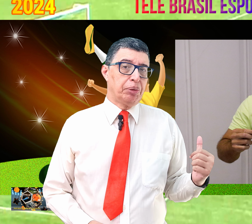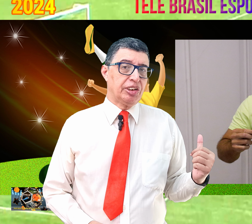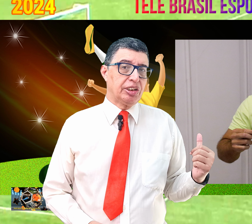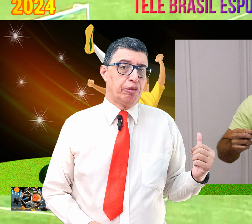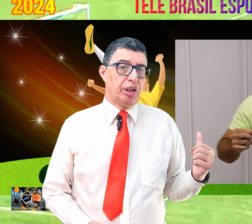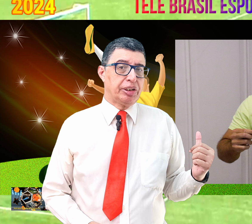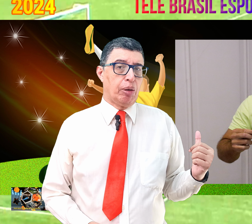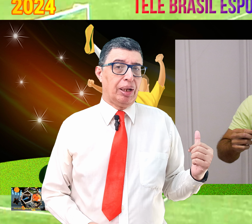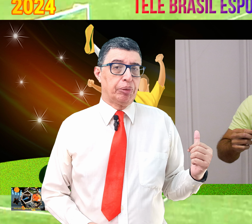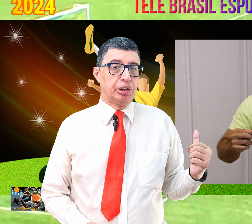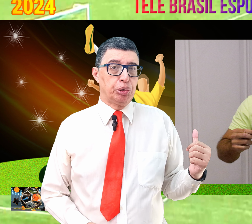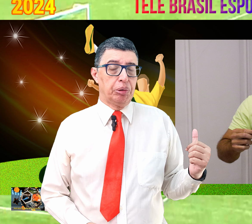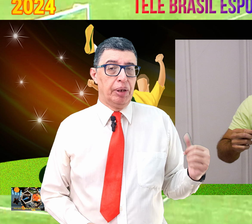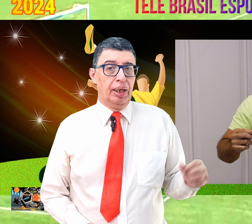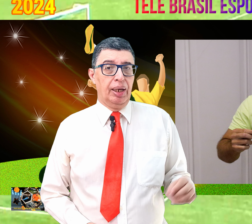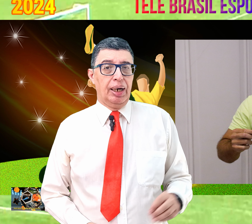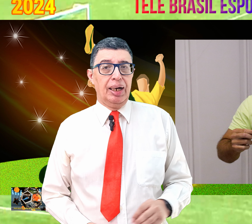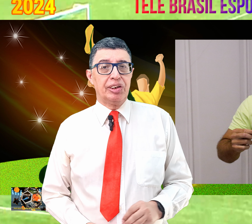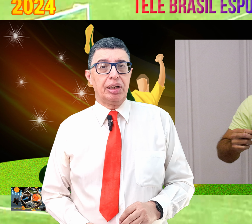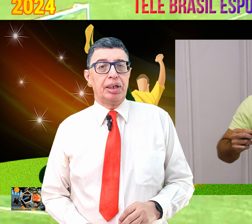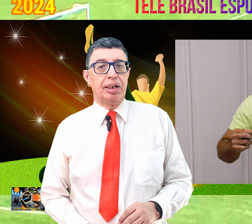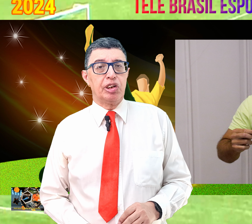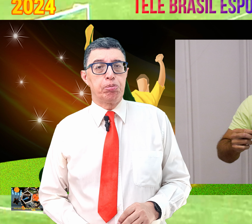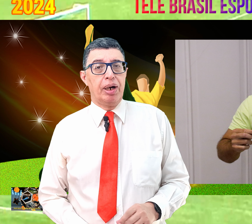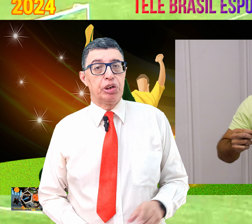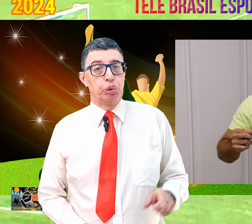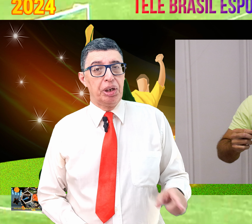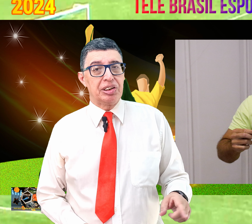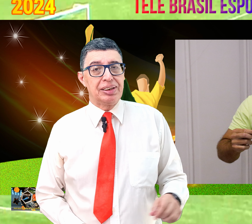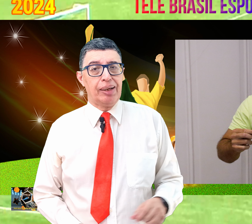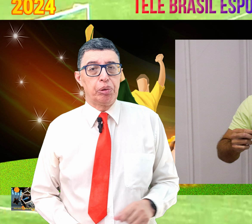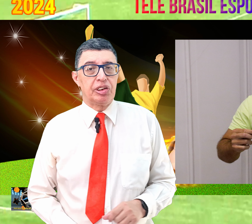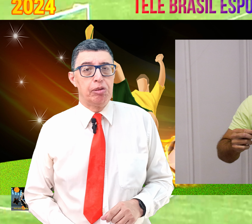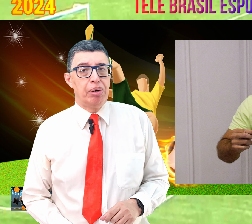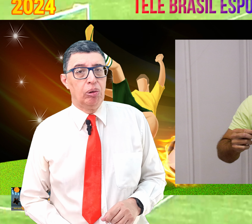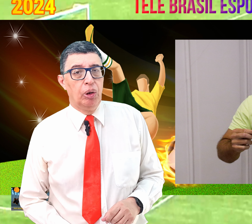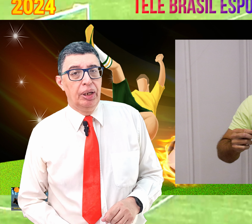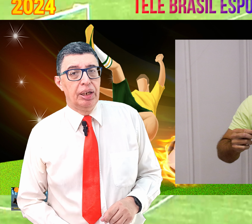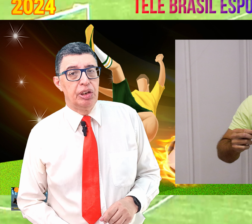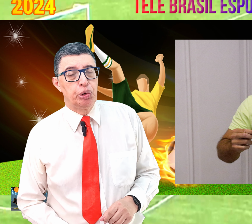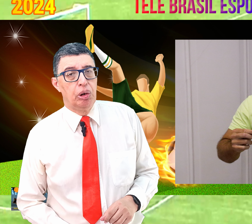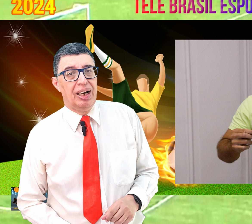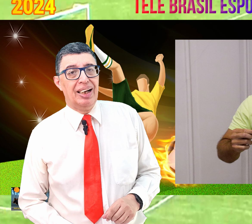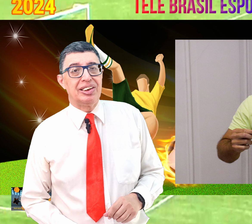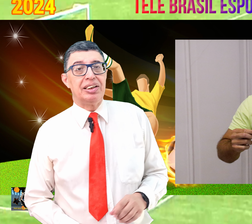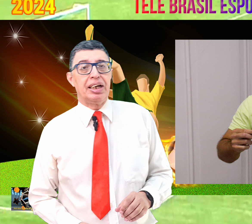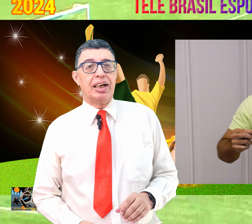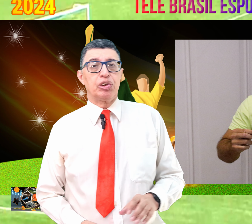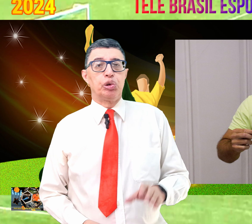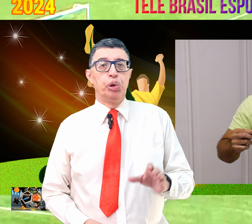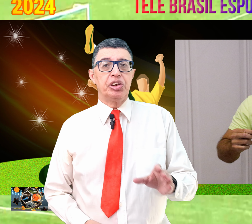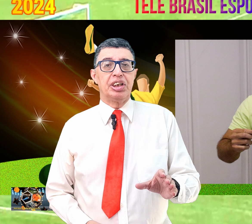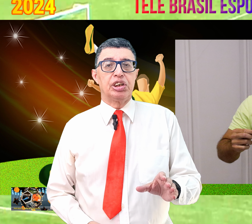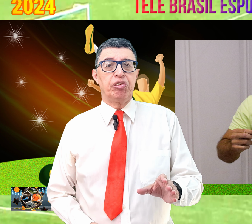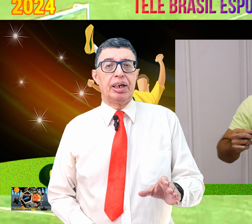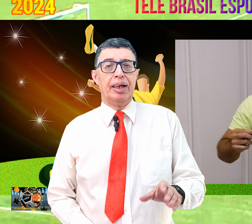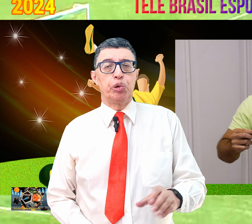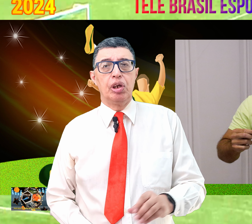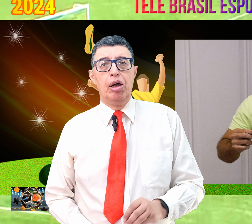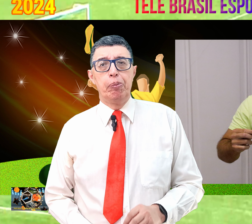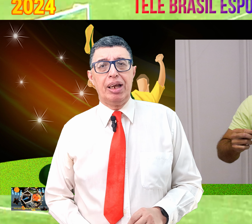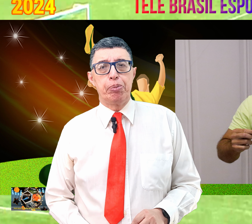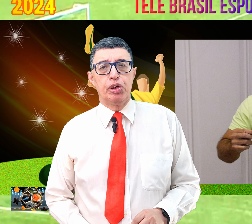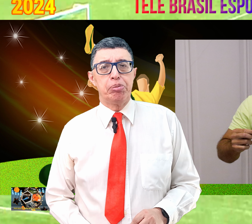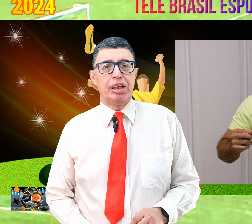Aconteceu na última sexta-feira, dia 4 de junho, a Secretaria de Esporte do Estado de São Paulo iniciou as entregas dos